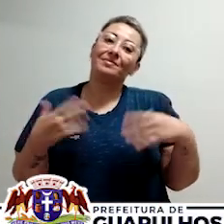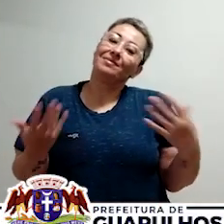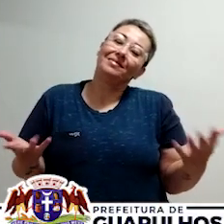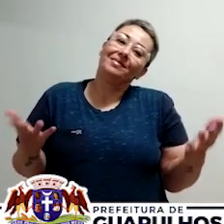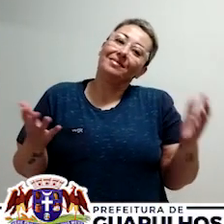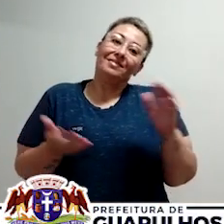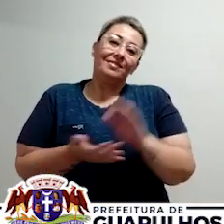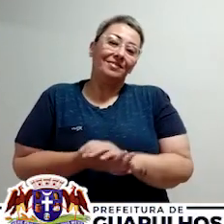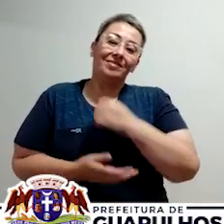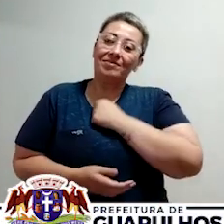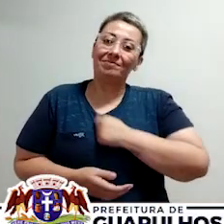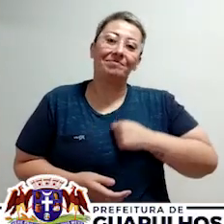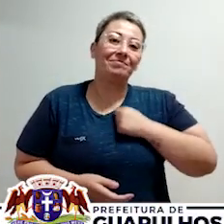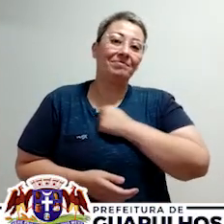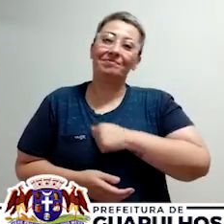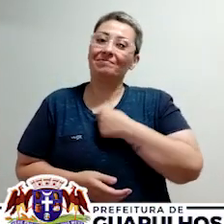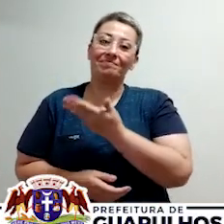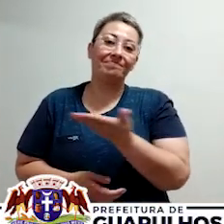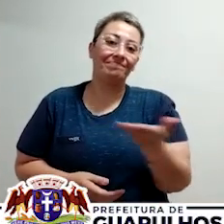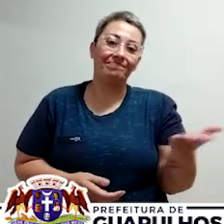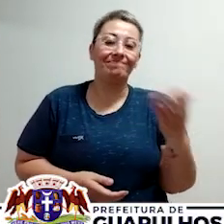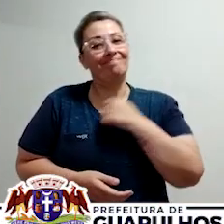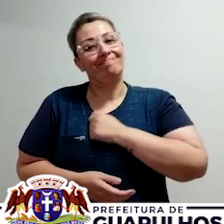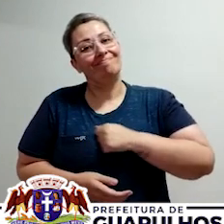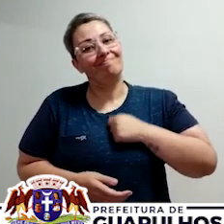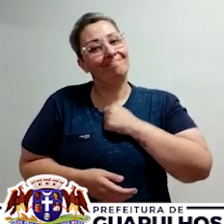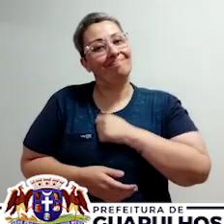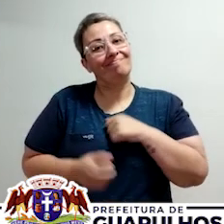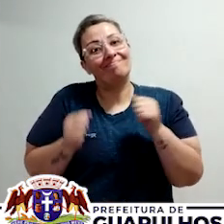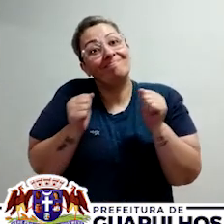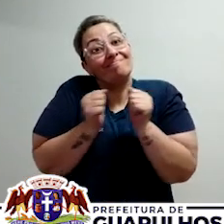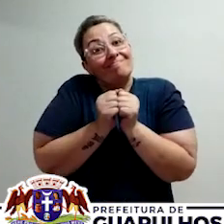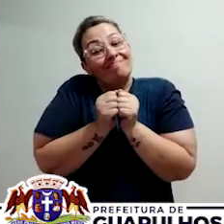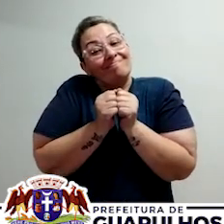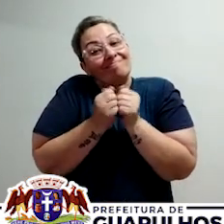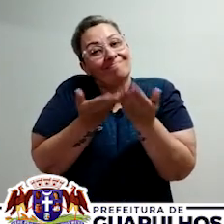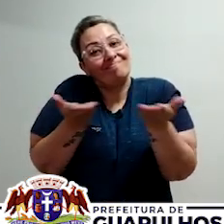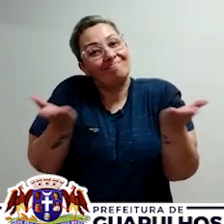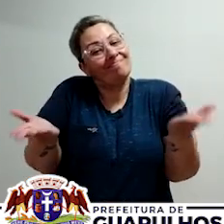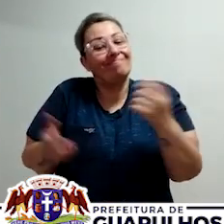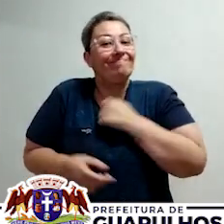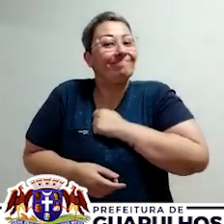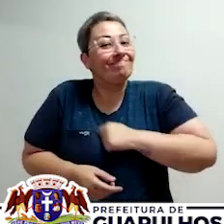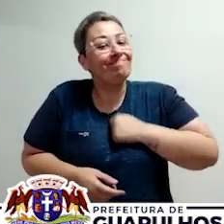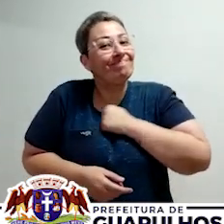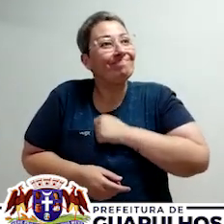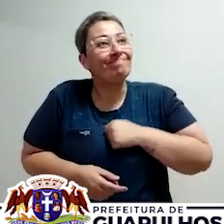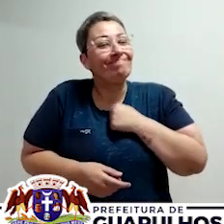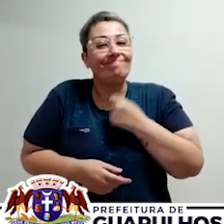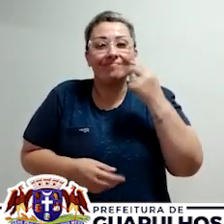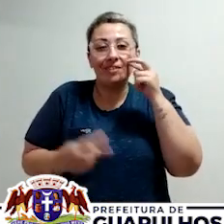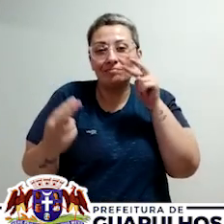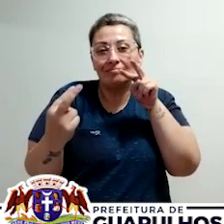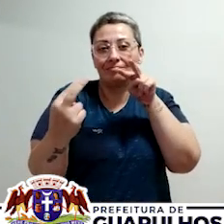Olá! Ah, que saudade de vocês! Que saudade de estar com vocês! Que saudade de